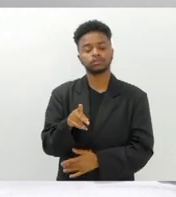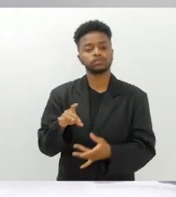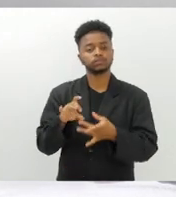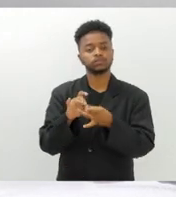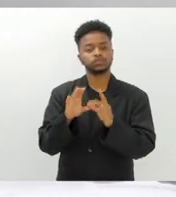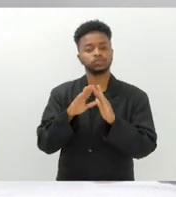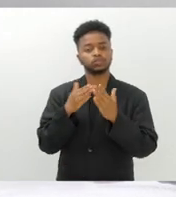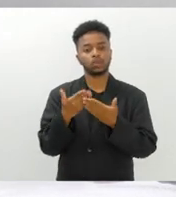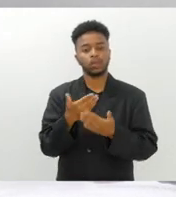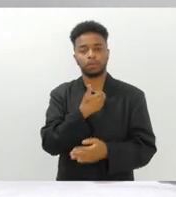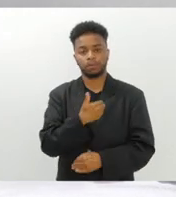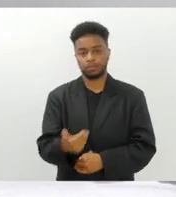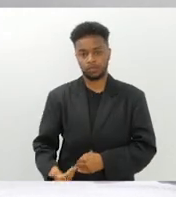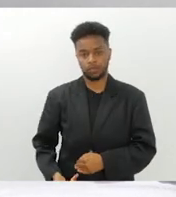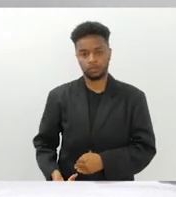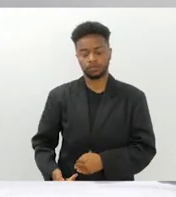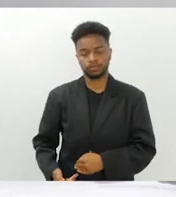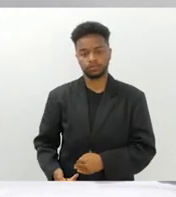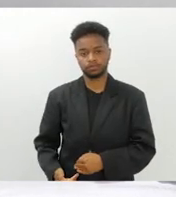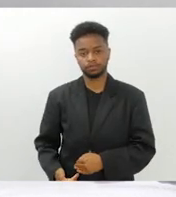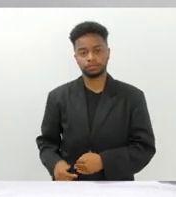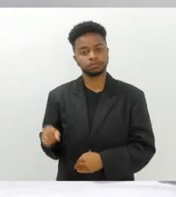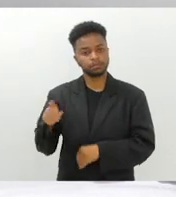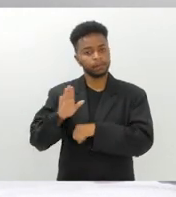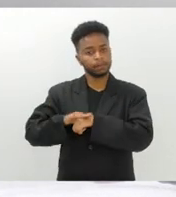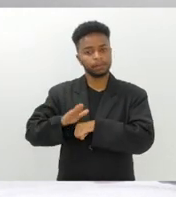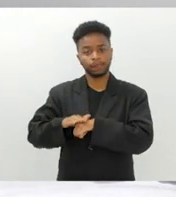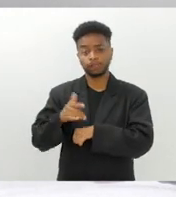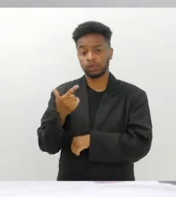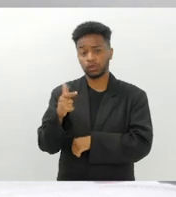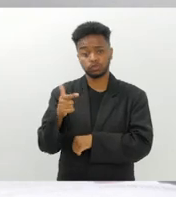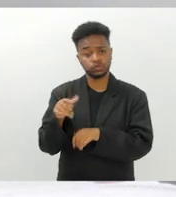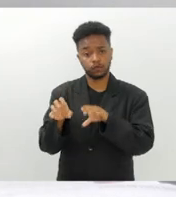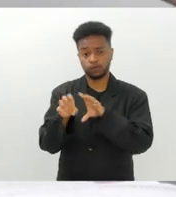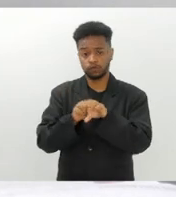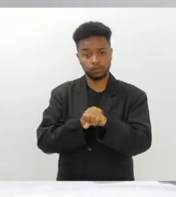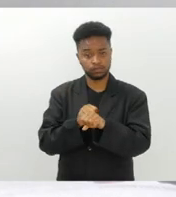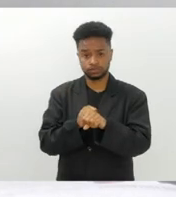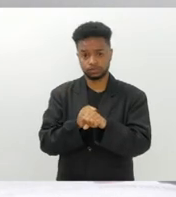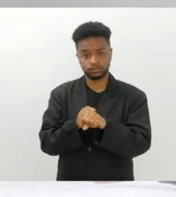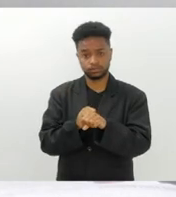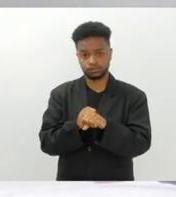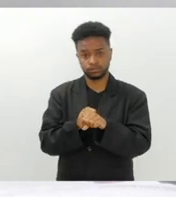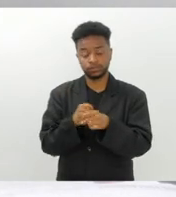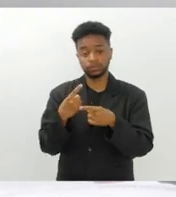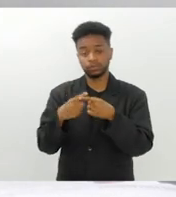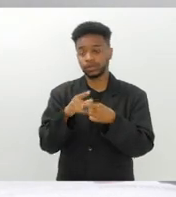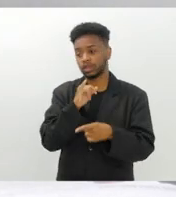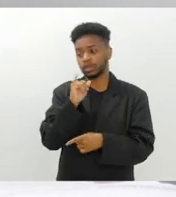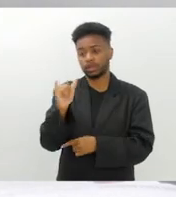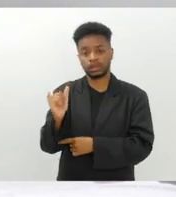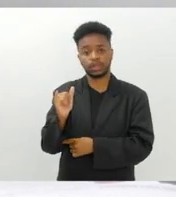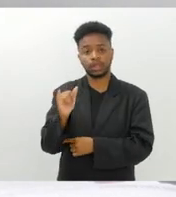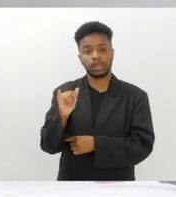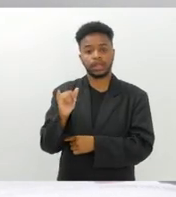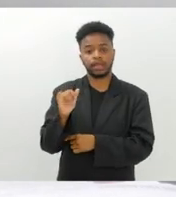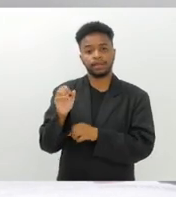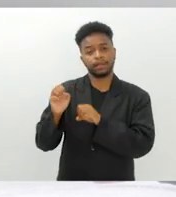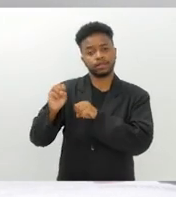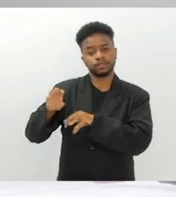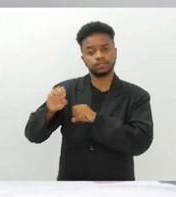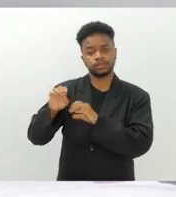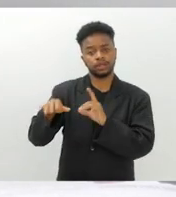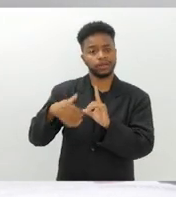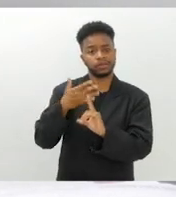escolas públicas estaduais, eles próprios não tinham a formação, se ia dizer para eles, dar educação ambiental para os rapazes